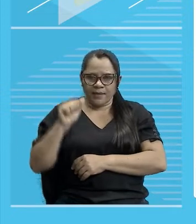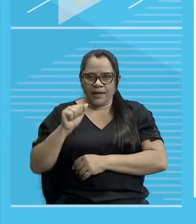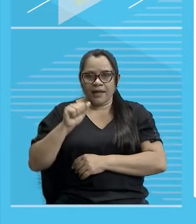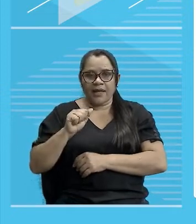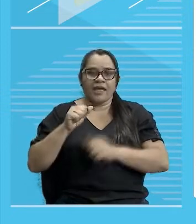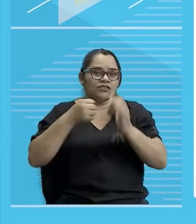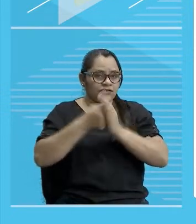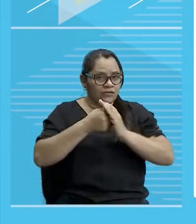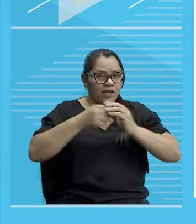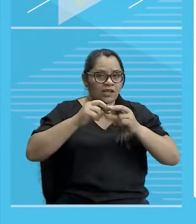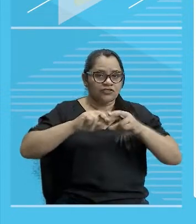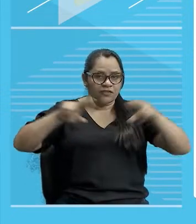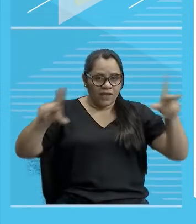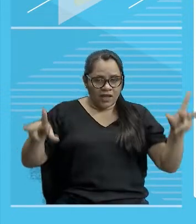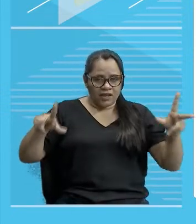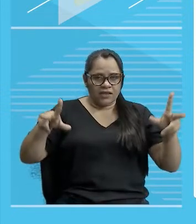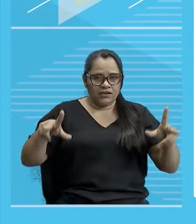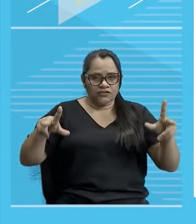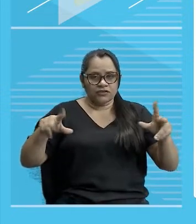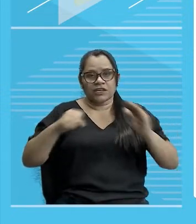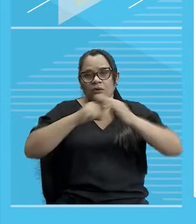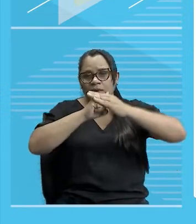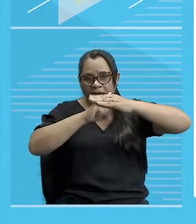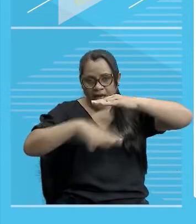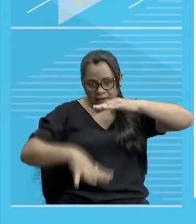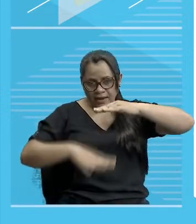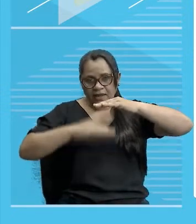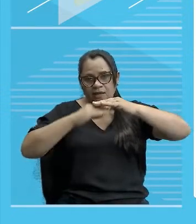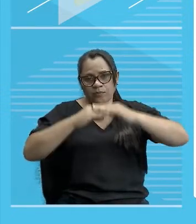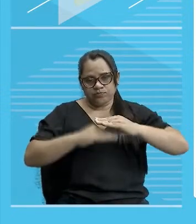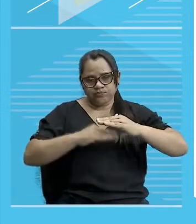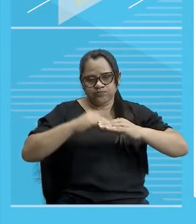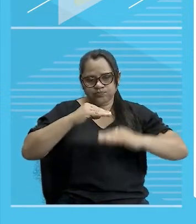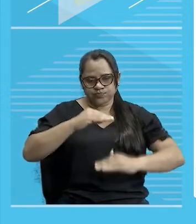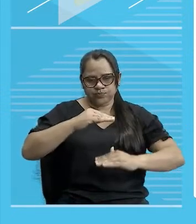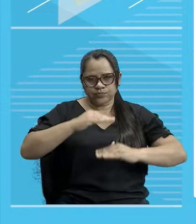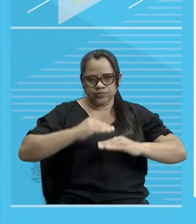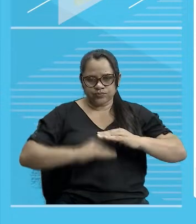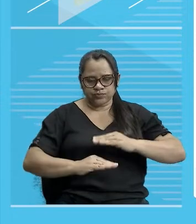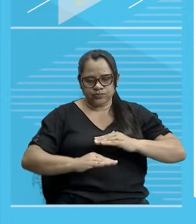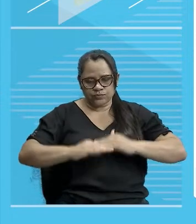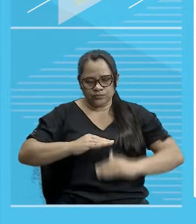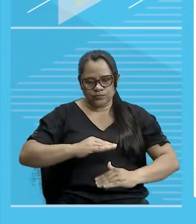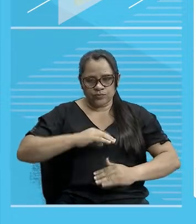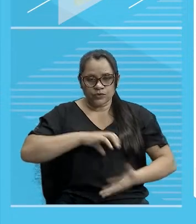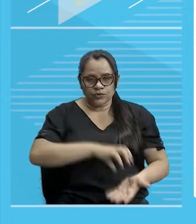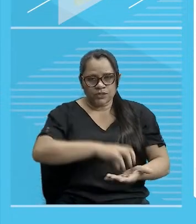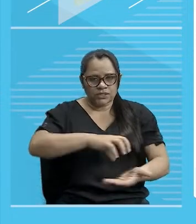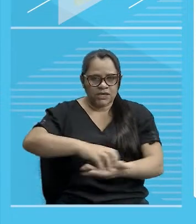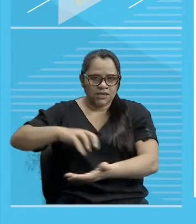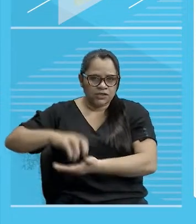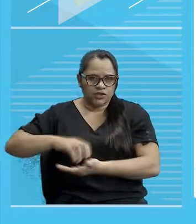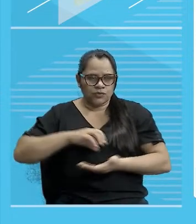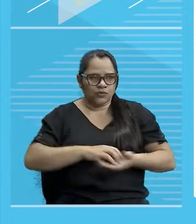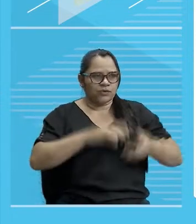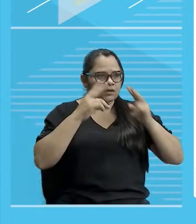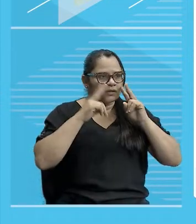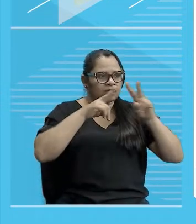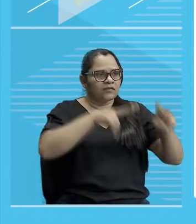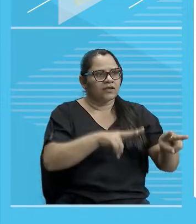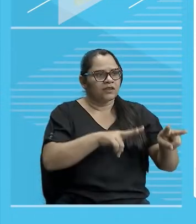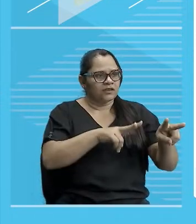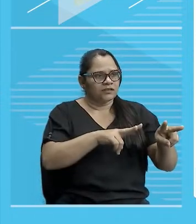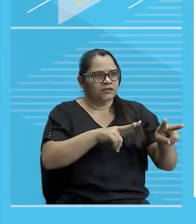Hierarquia A Hierarquia de setores ele é totalmente diferente